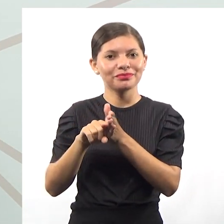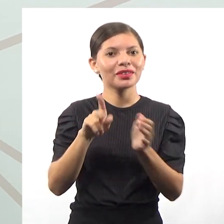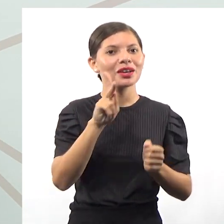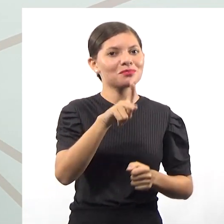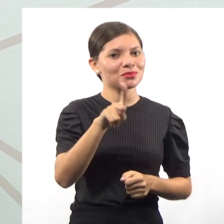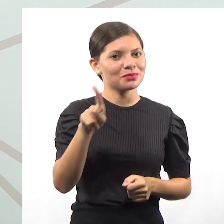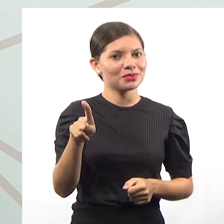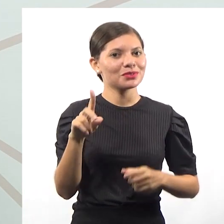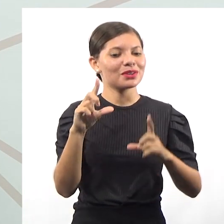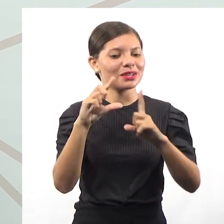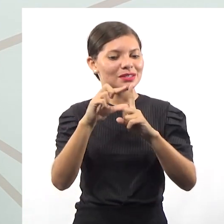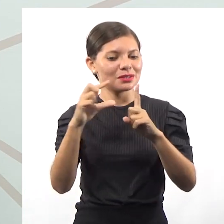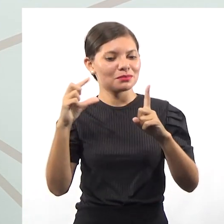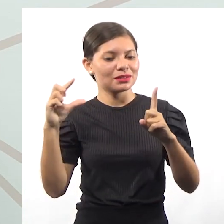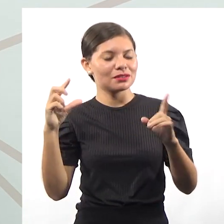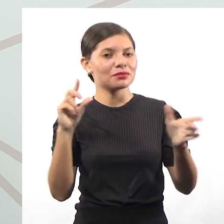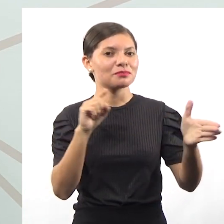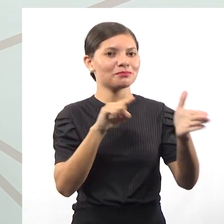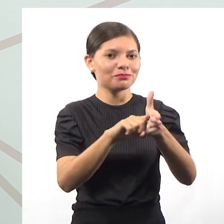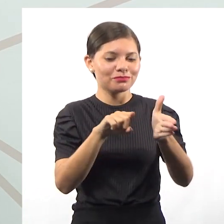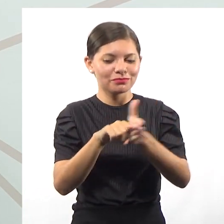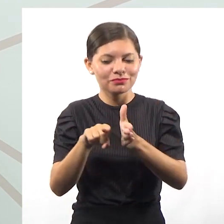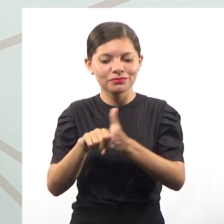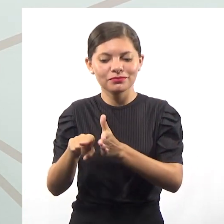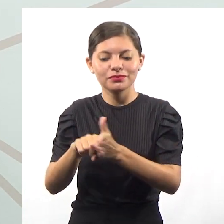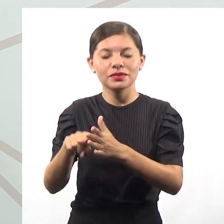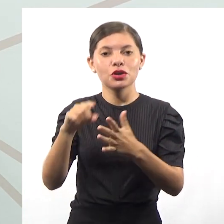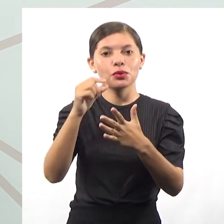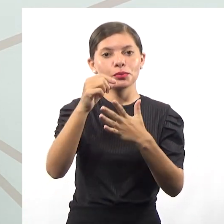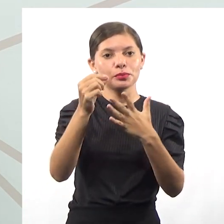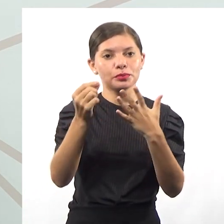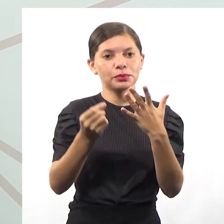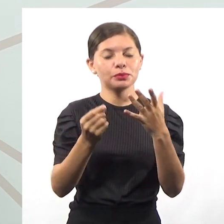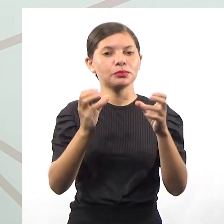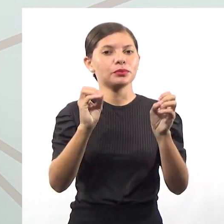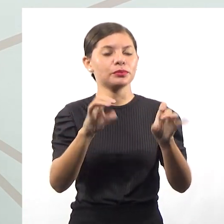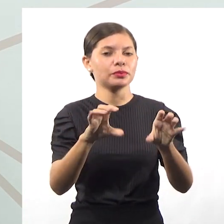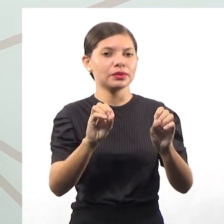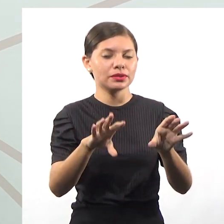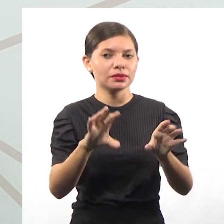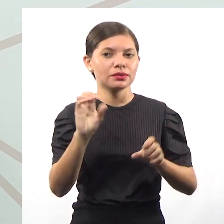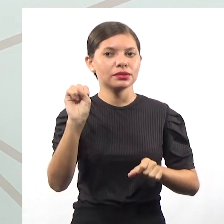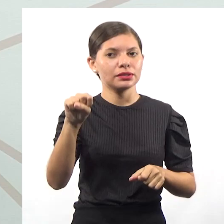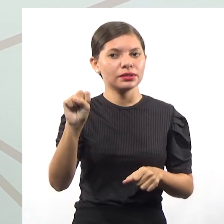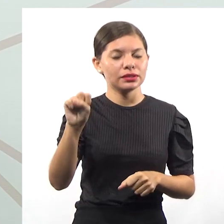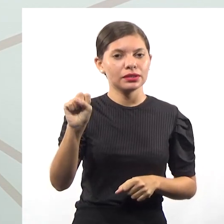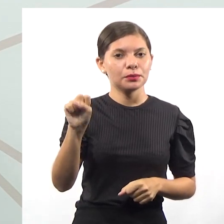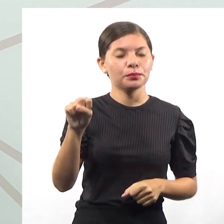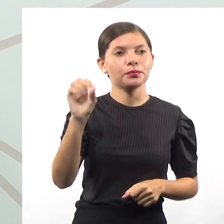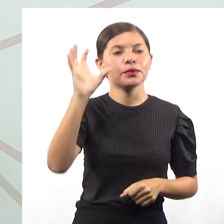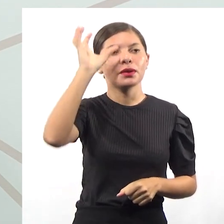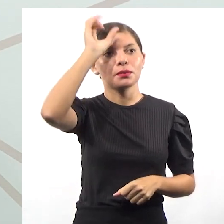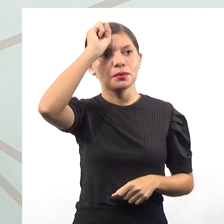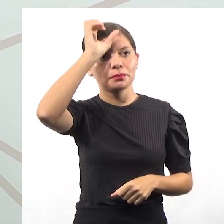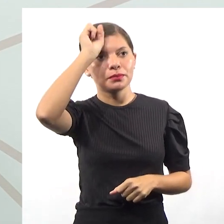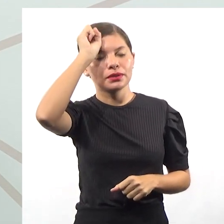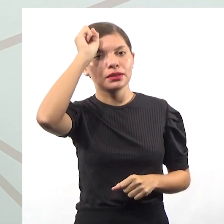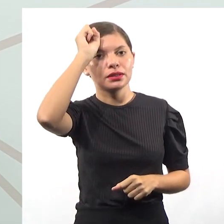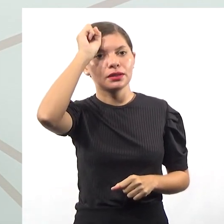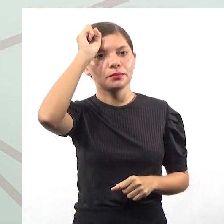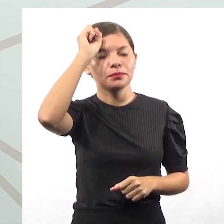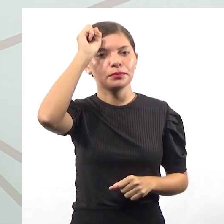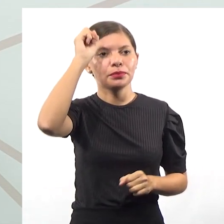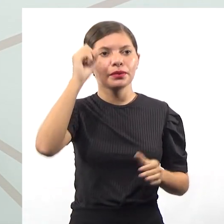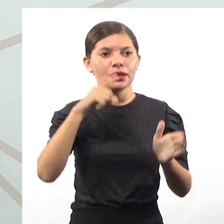Ai, professora, essa é a palavra, a pesquisa enquanto princípio educativo. Sim, é esse que é o aprender a aprender,